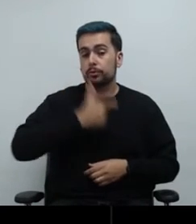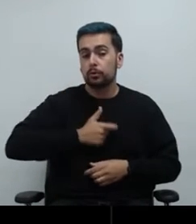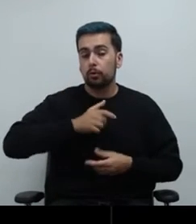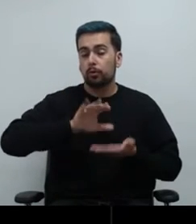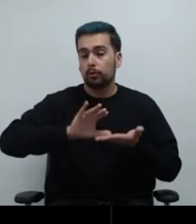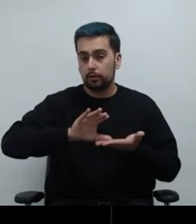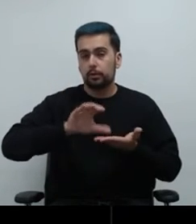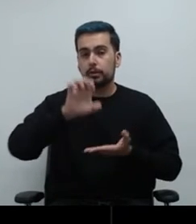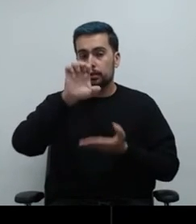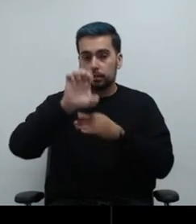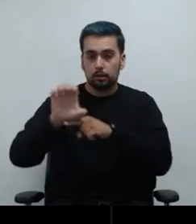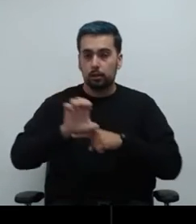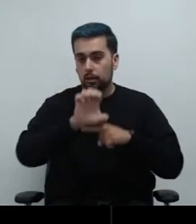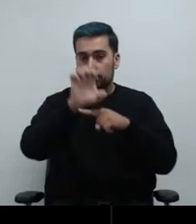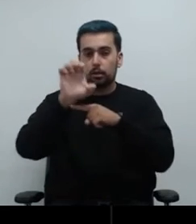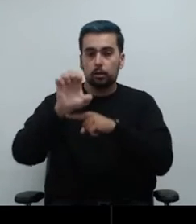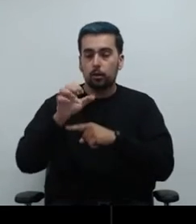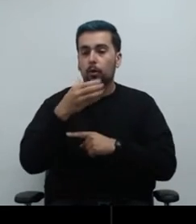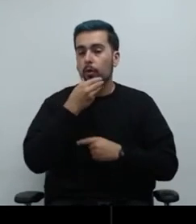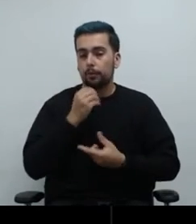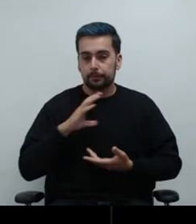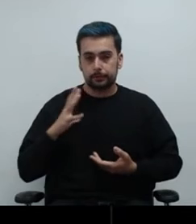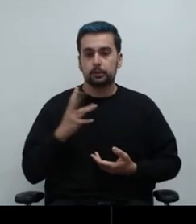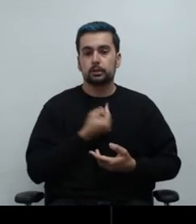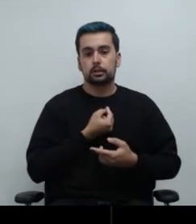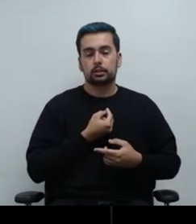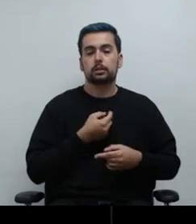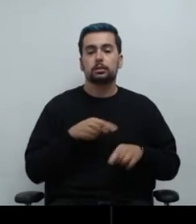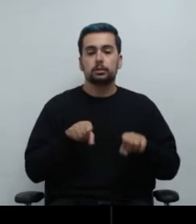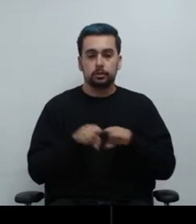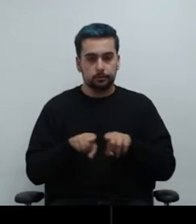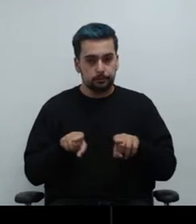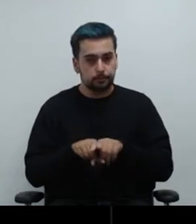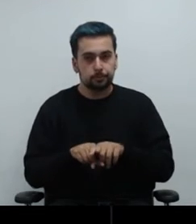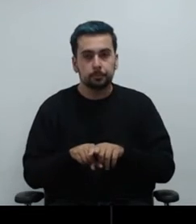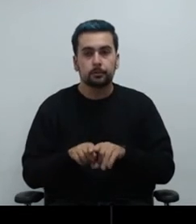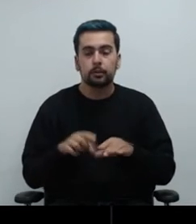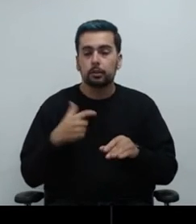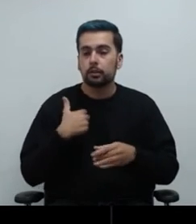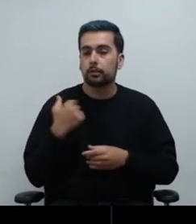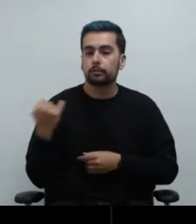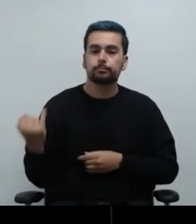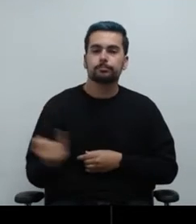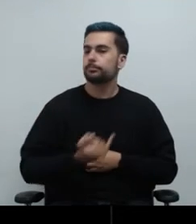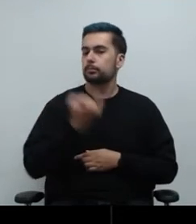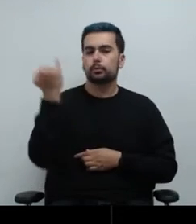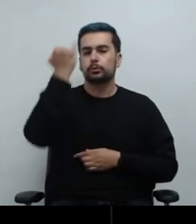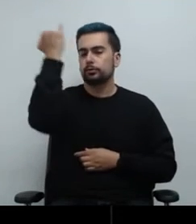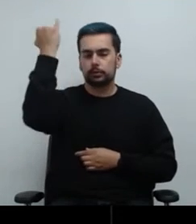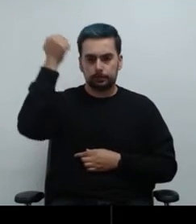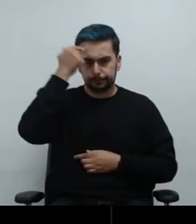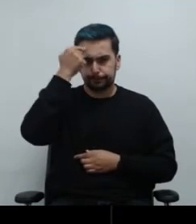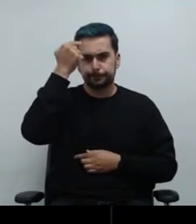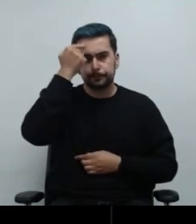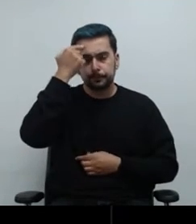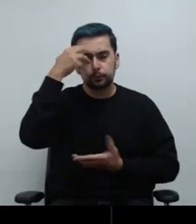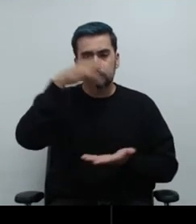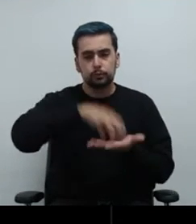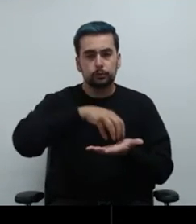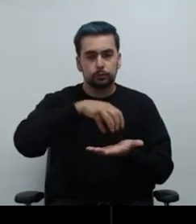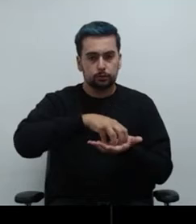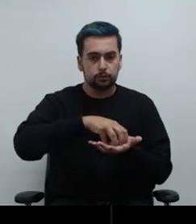conselheiro estadual pelo segmento de homens trans e transmasculinos. Acho extremamente pertinente que o